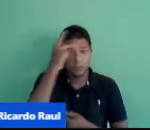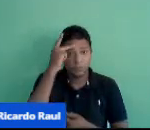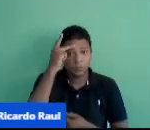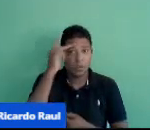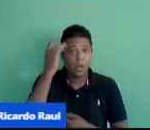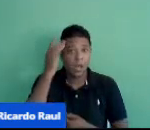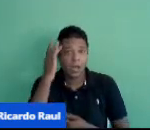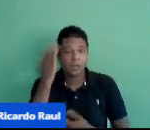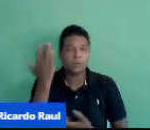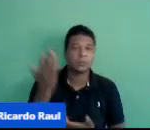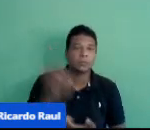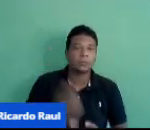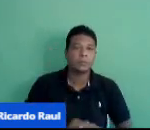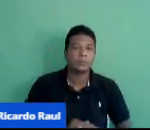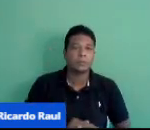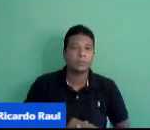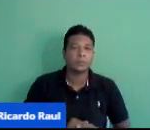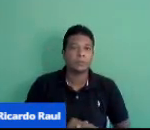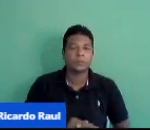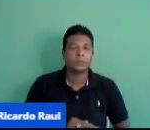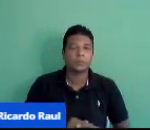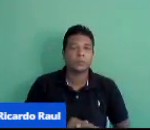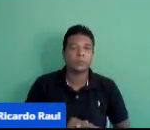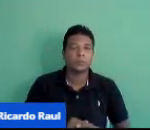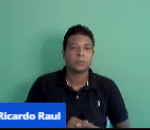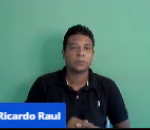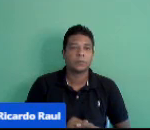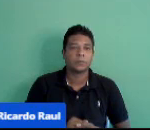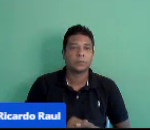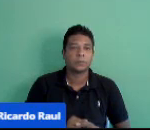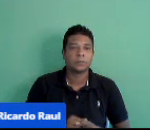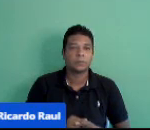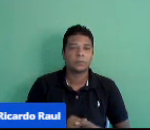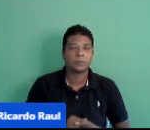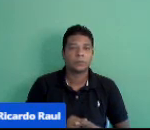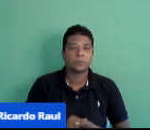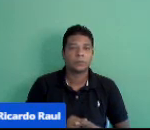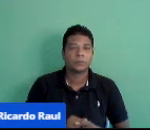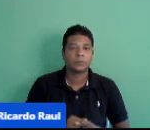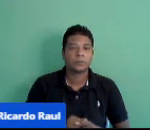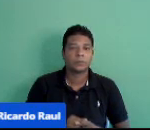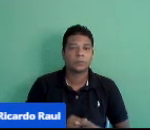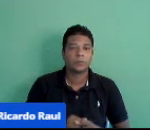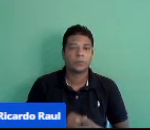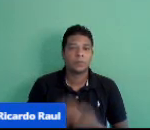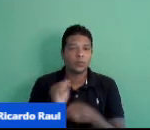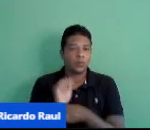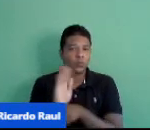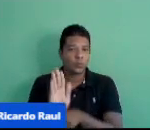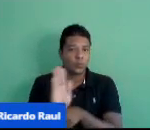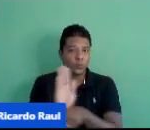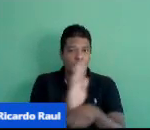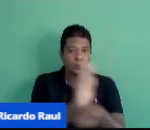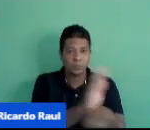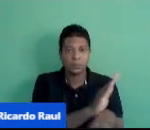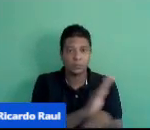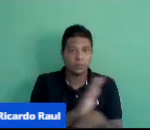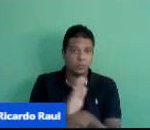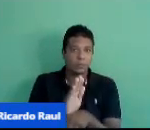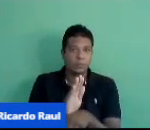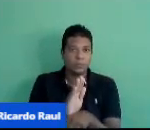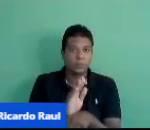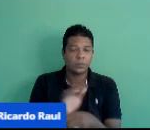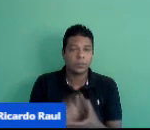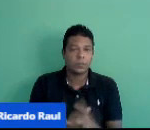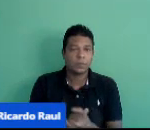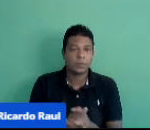de intenção. E basicamente é isso, assim, de contribuição, né? E, mas para mim, a